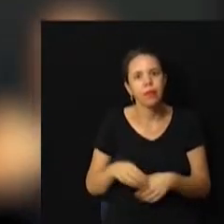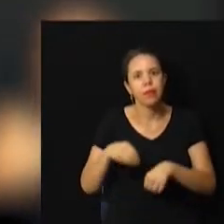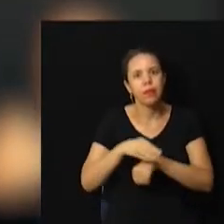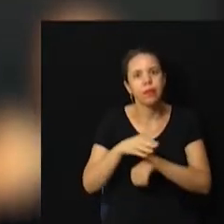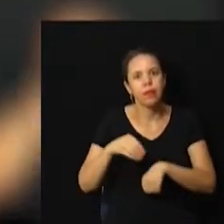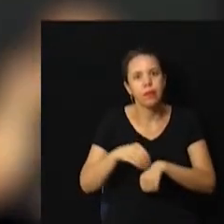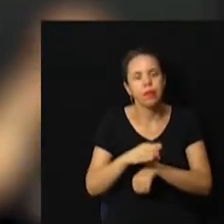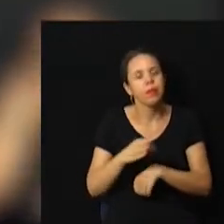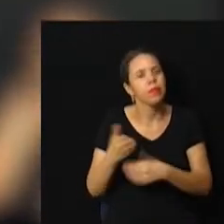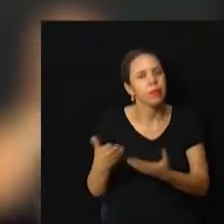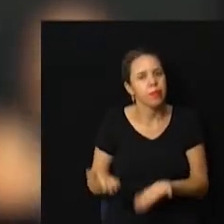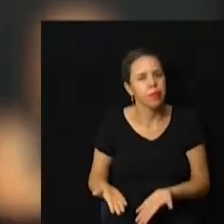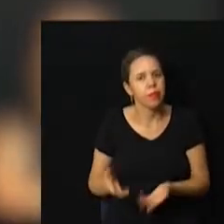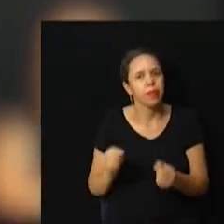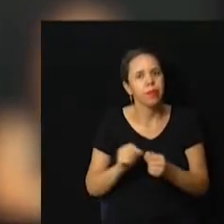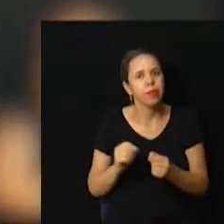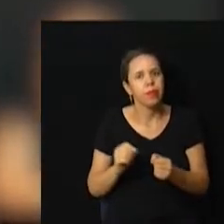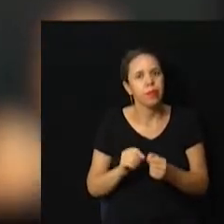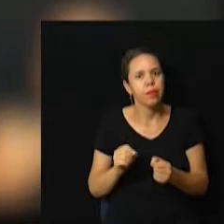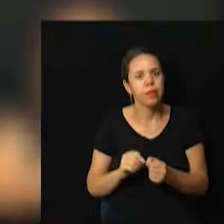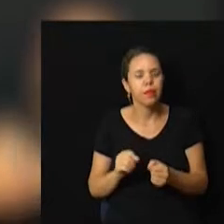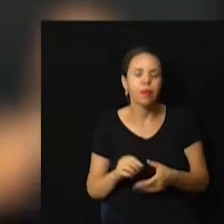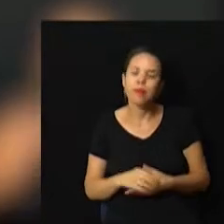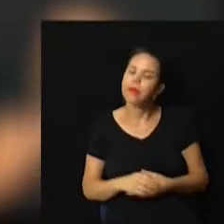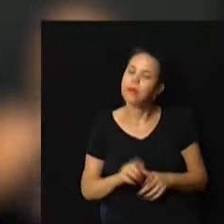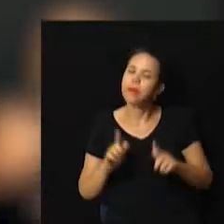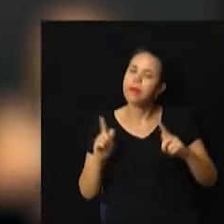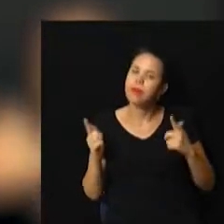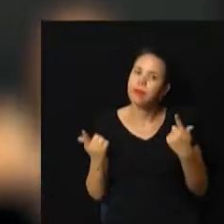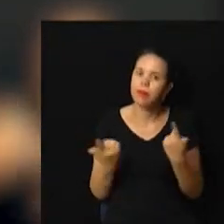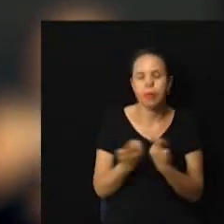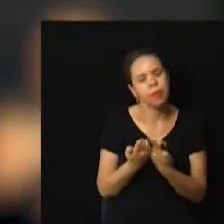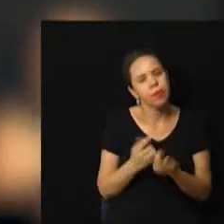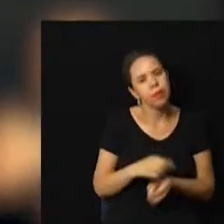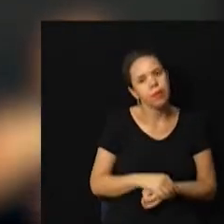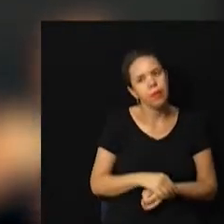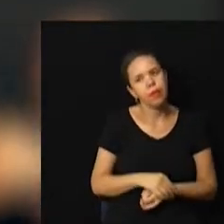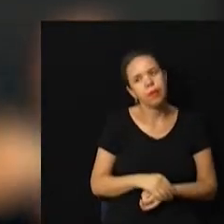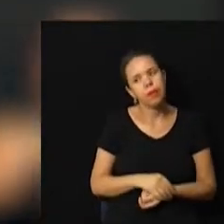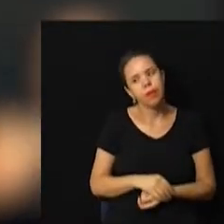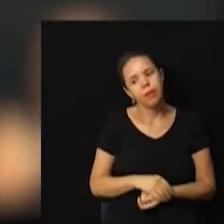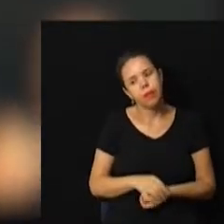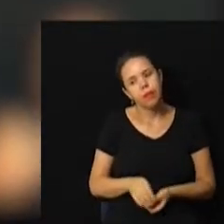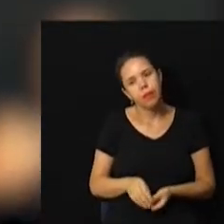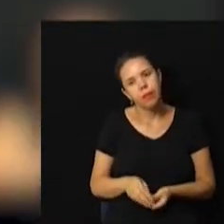são repassados para a rede fazer a gestão